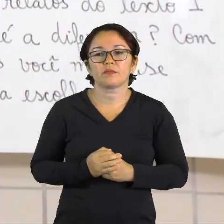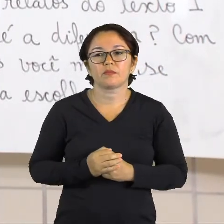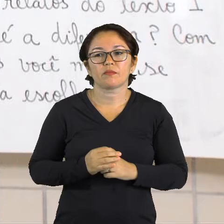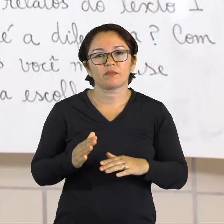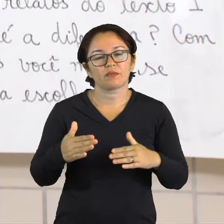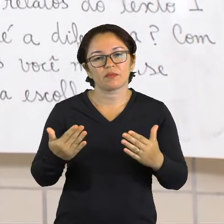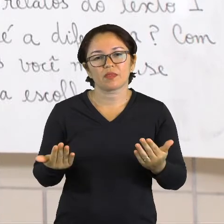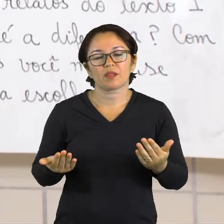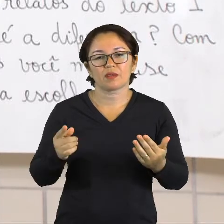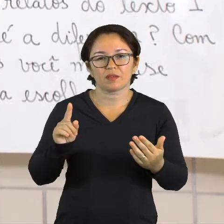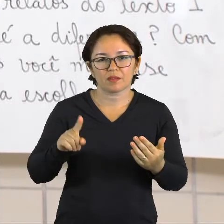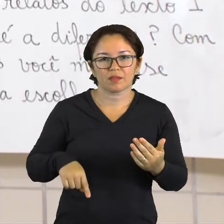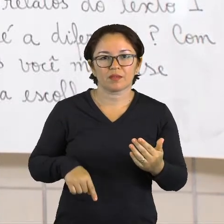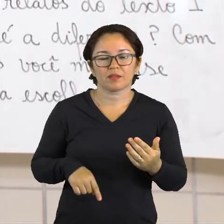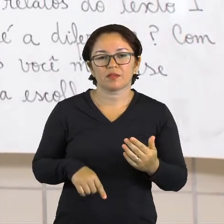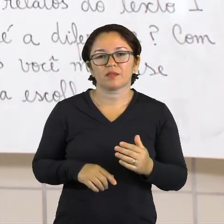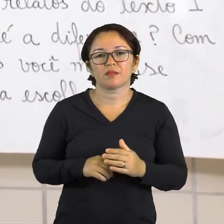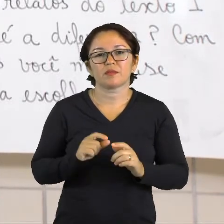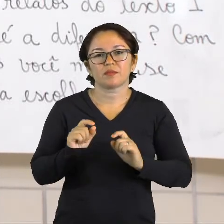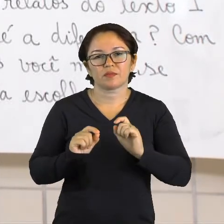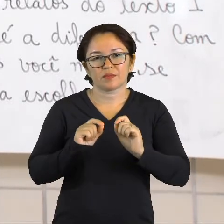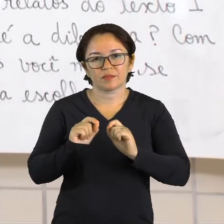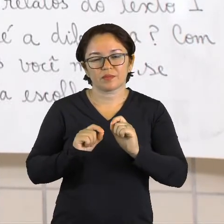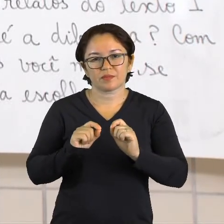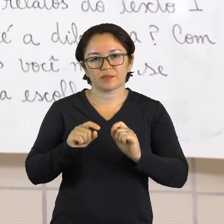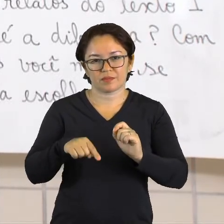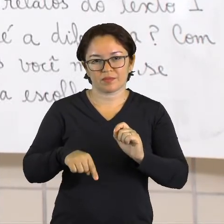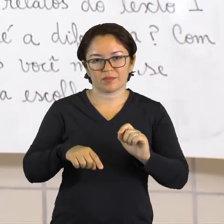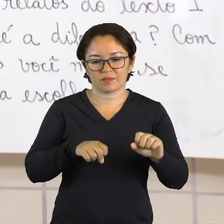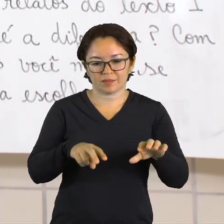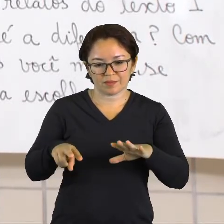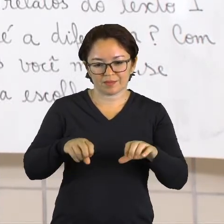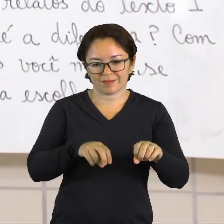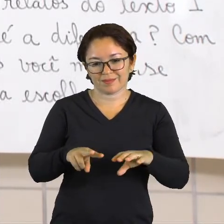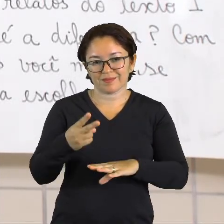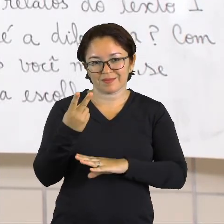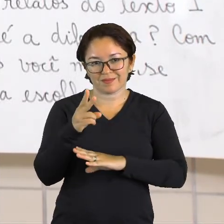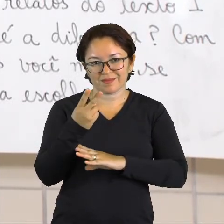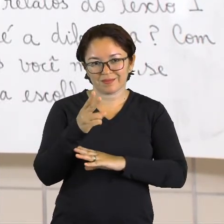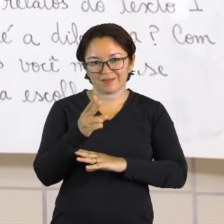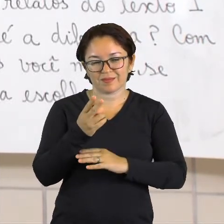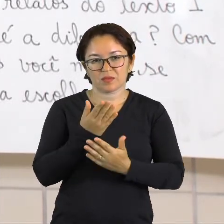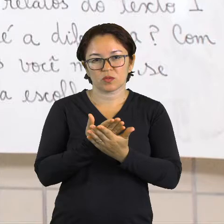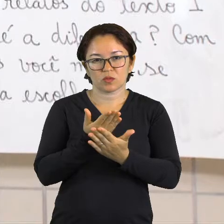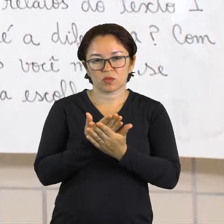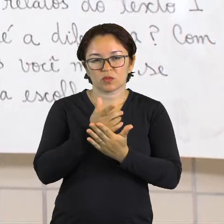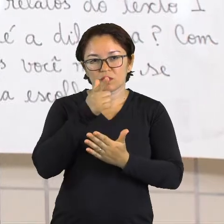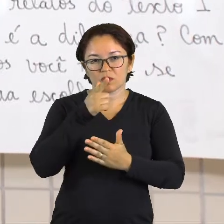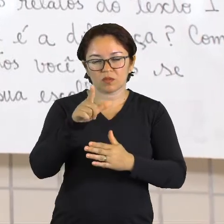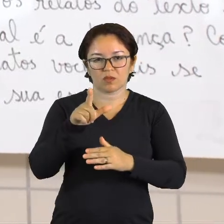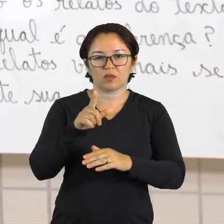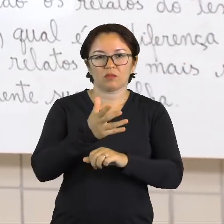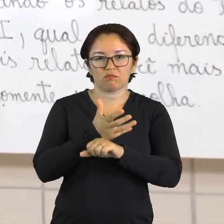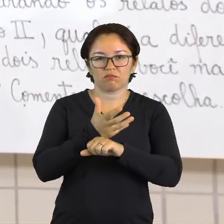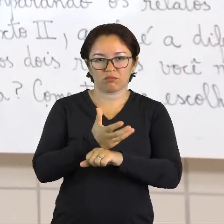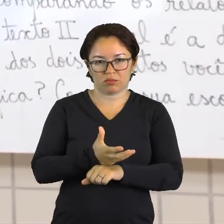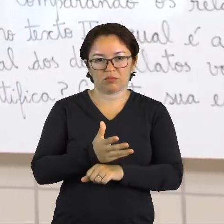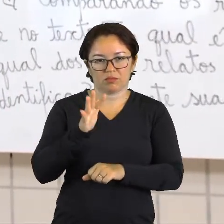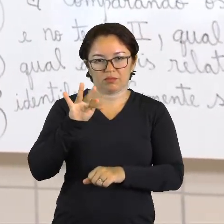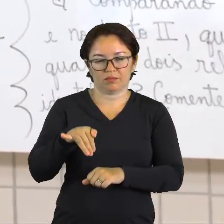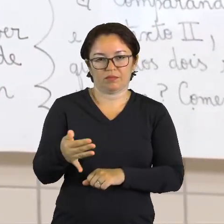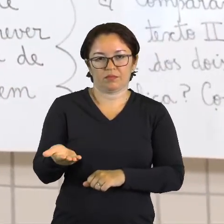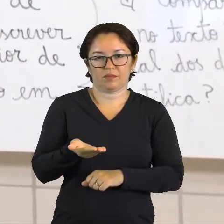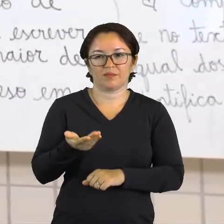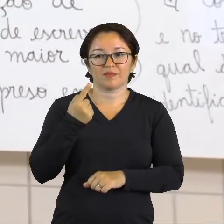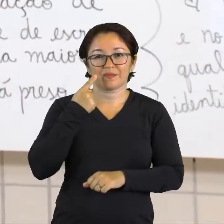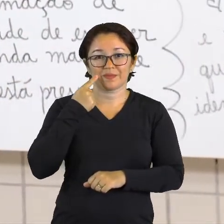isso, pessoal. A nossa primeira aula dessa quinzena de língua portuguesa termina por aqui. Vamos ver aqui na